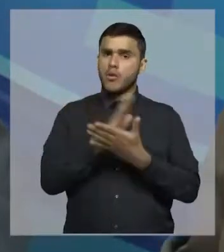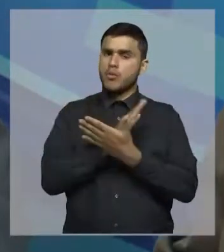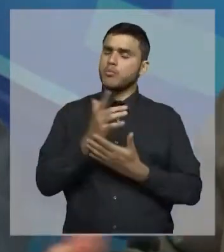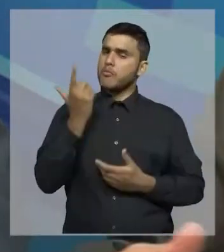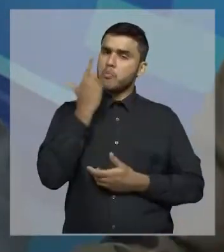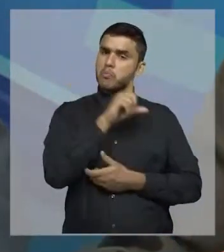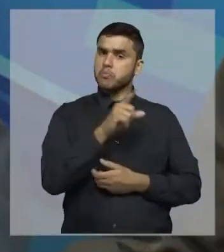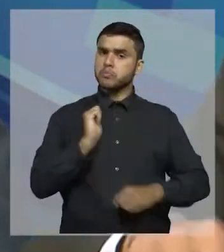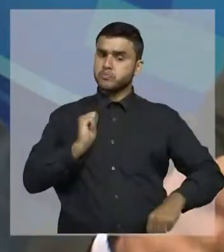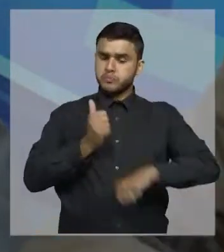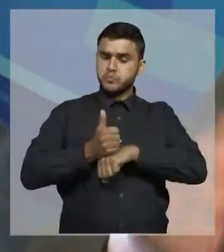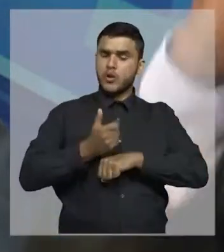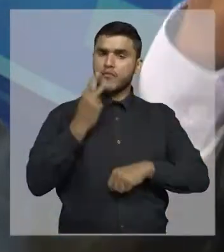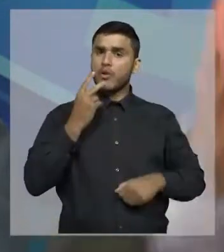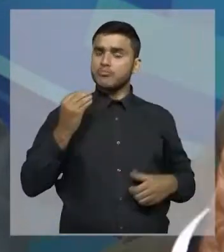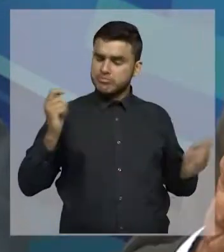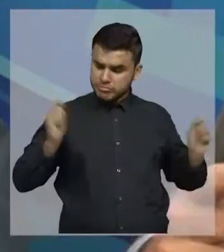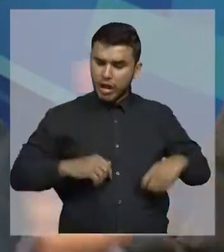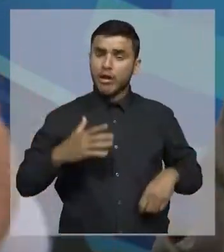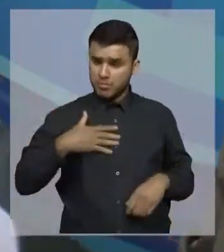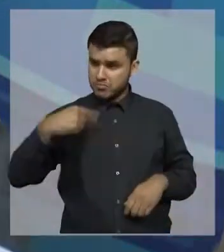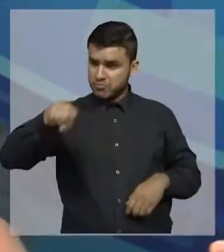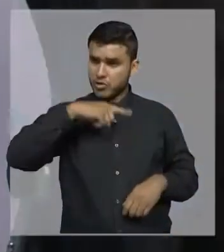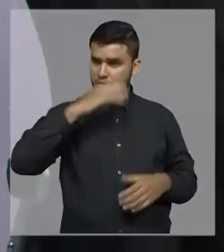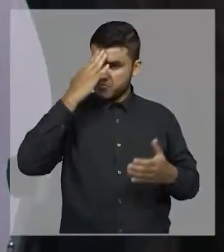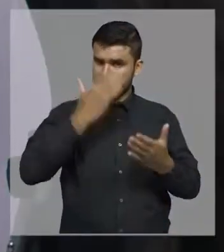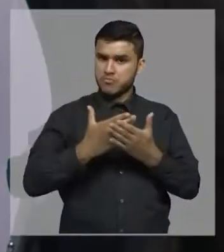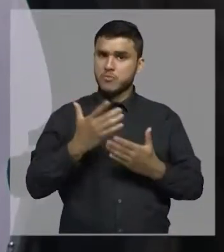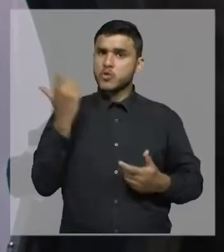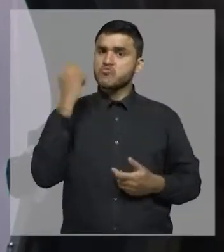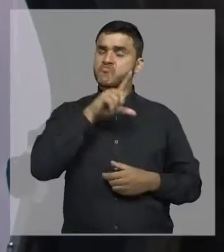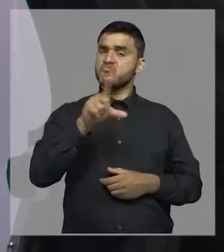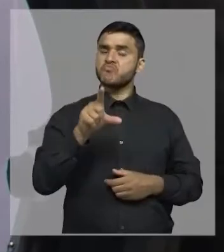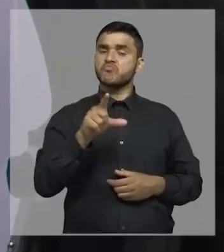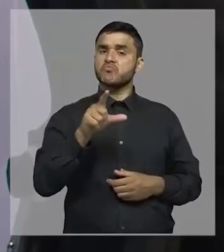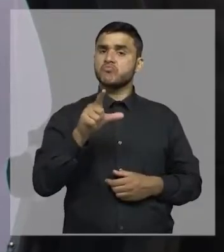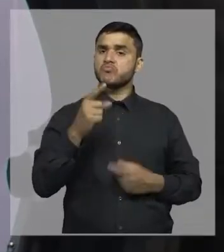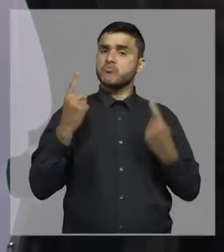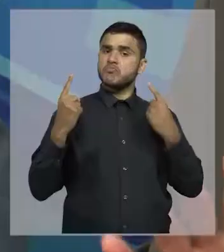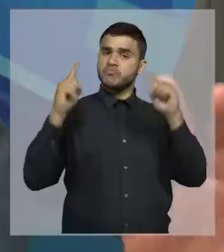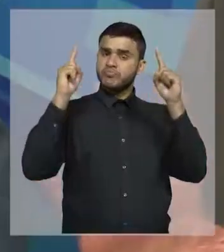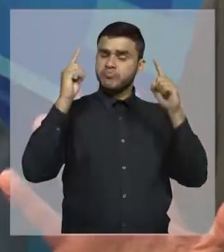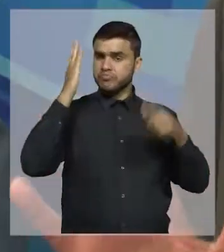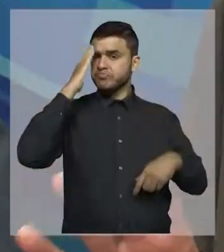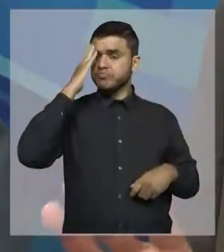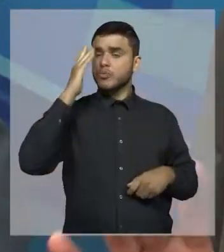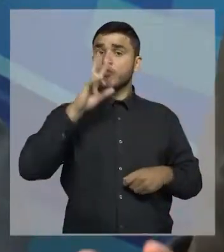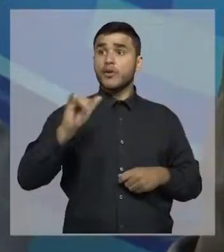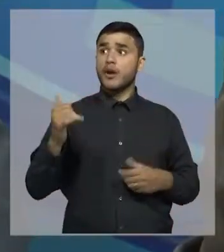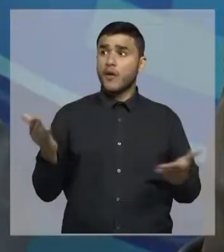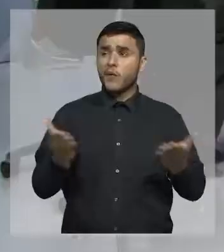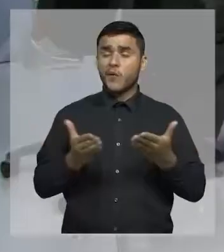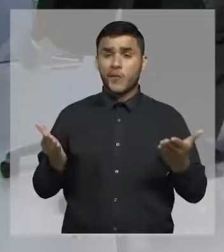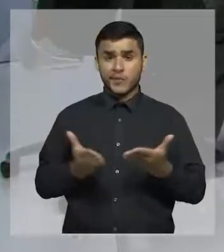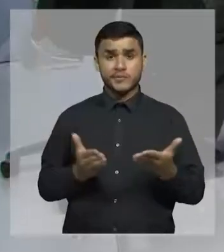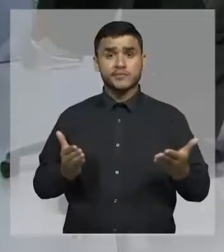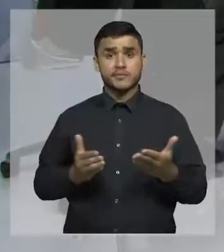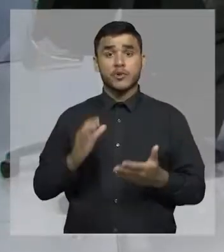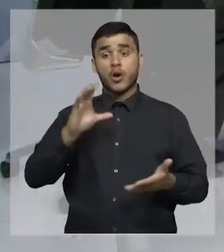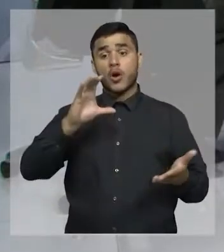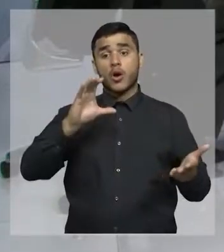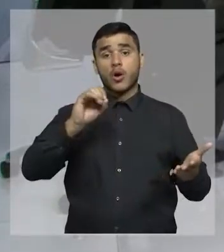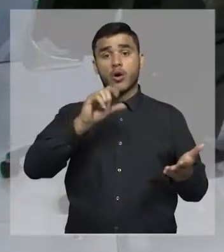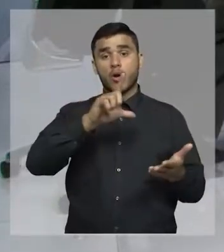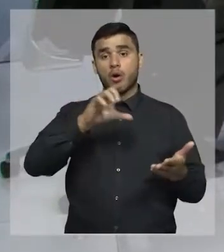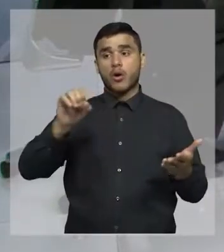de desatar o nó com a espada, como o Alexandre, né? É verdade. E eu acho que está se repetindo isso. E foi aí onde o Collor, foi nessa esteira